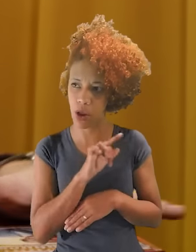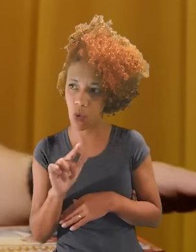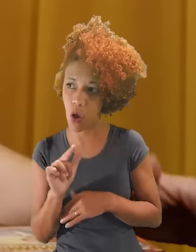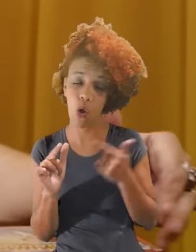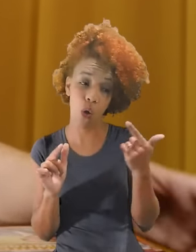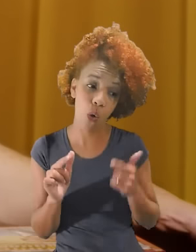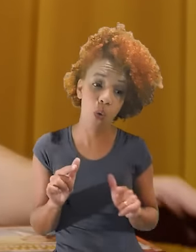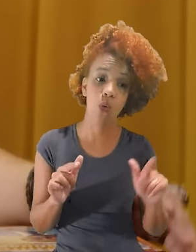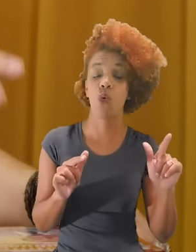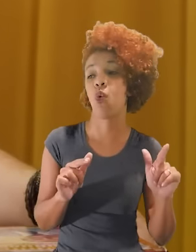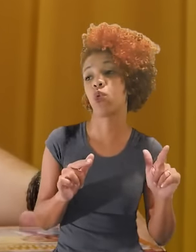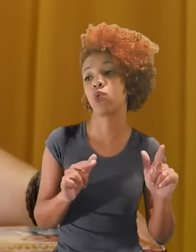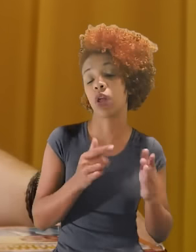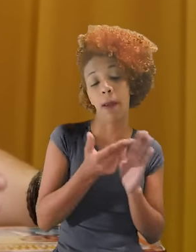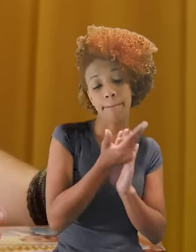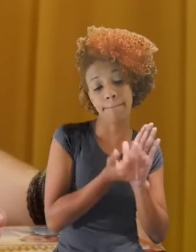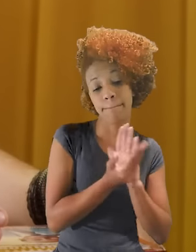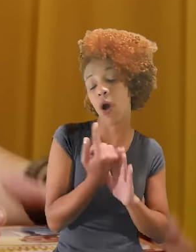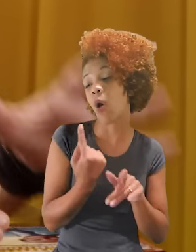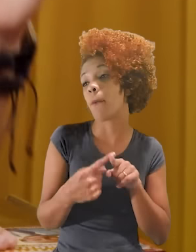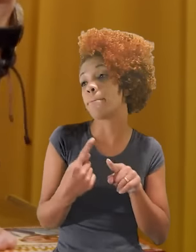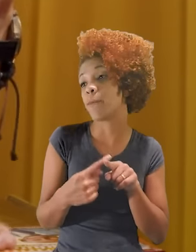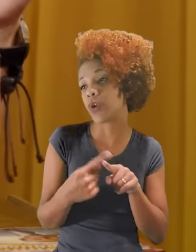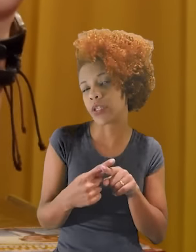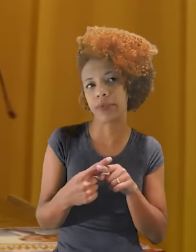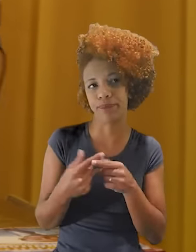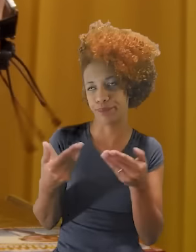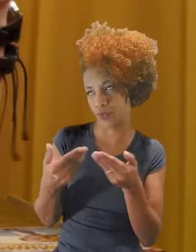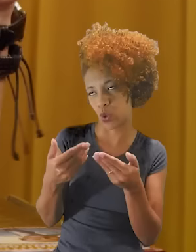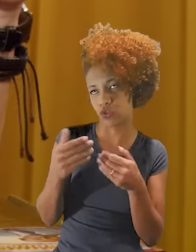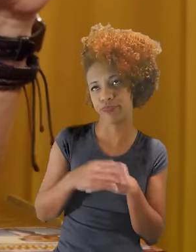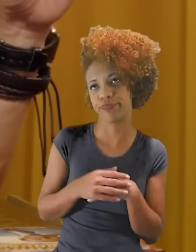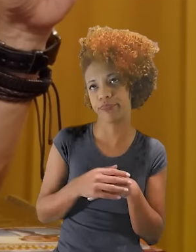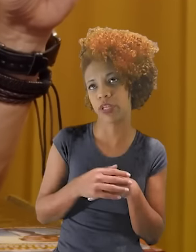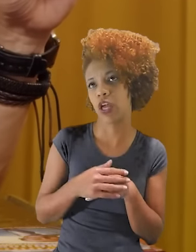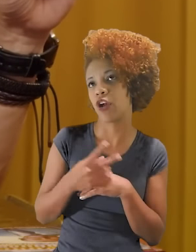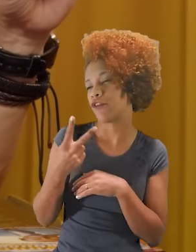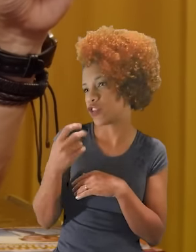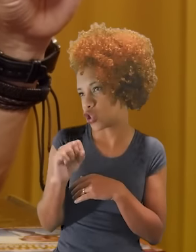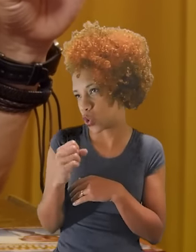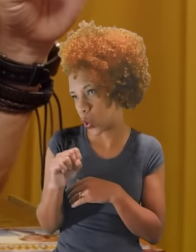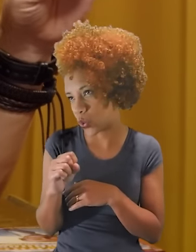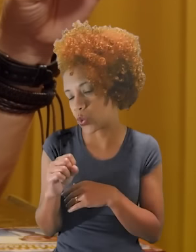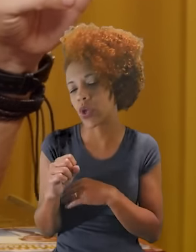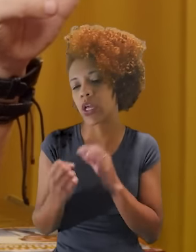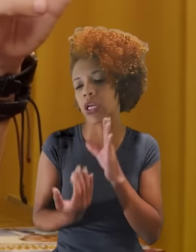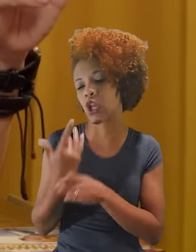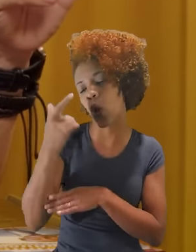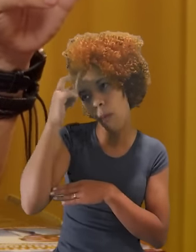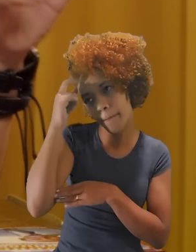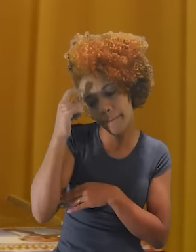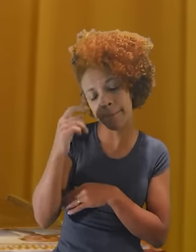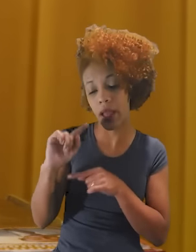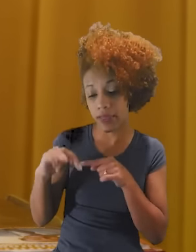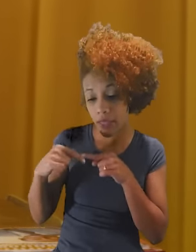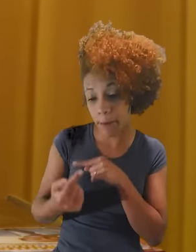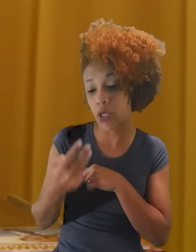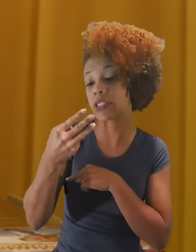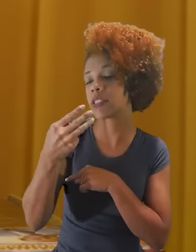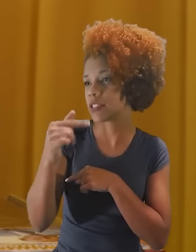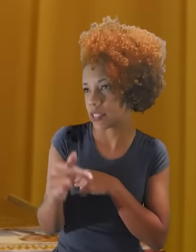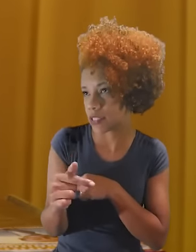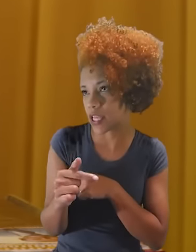outros pelos animadores. Por quê? Porque o Walt, a gente tá falando aqui, né, 28 criou o Mickey. 37, a gente tá falando de